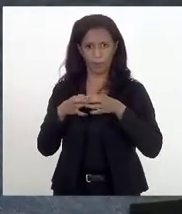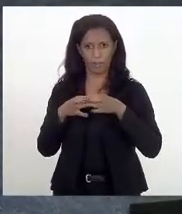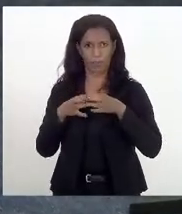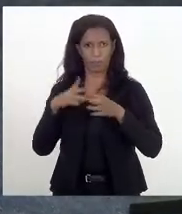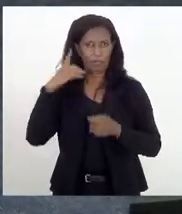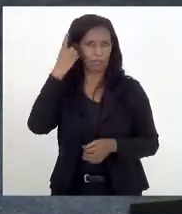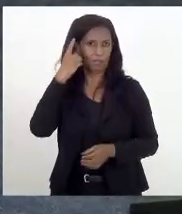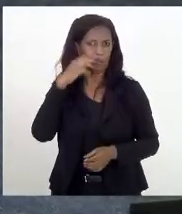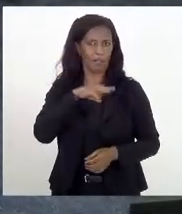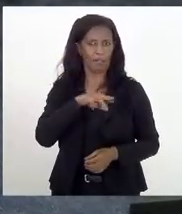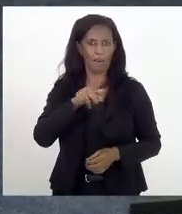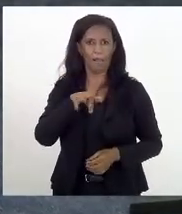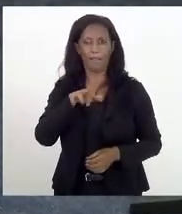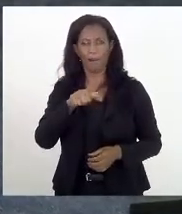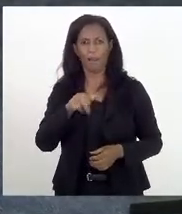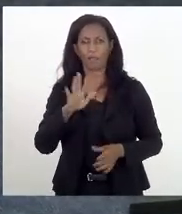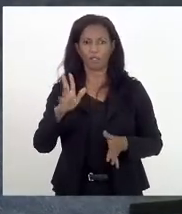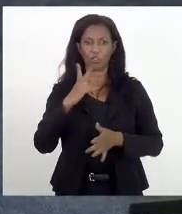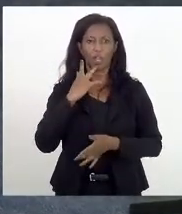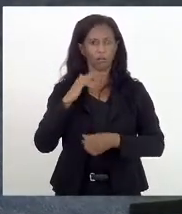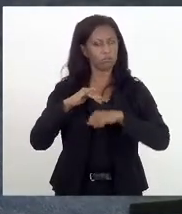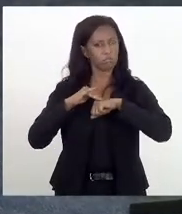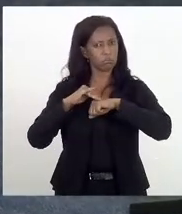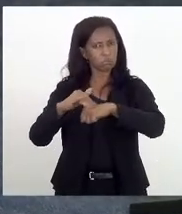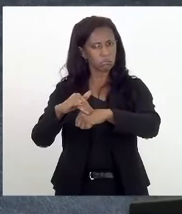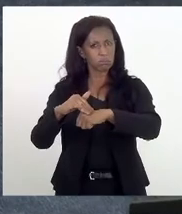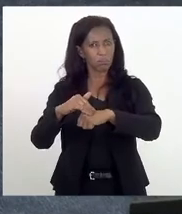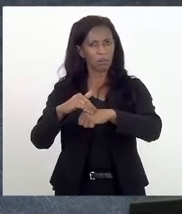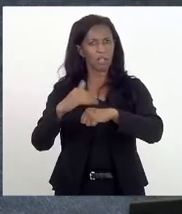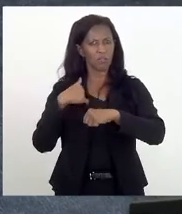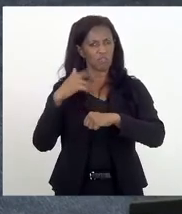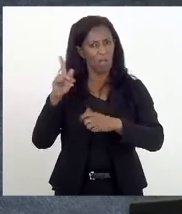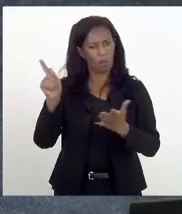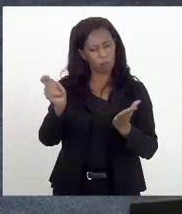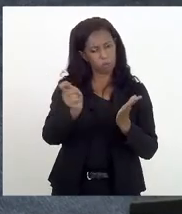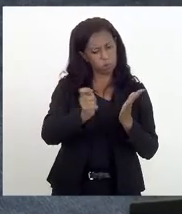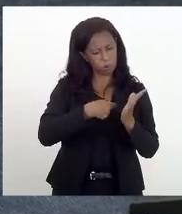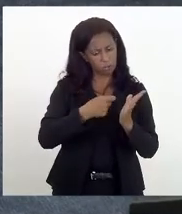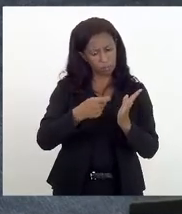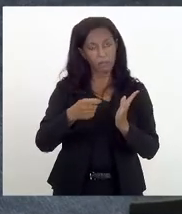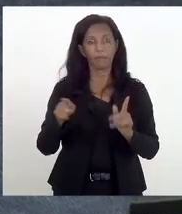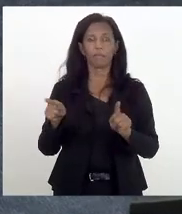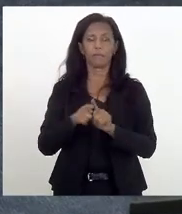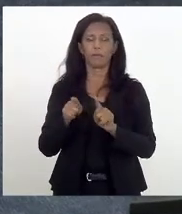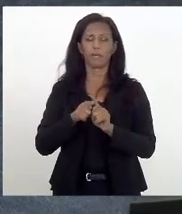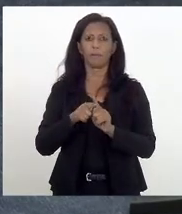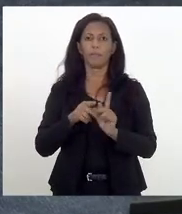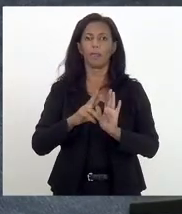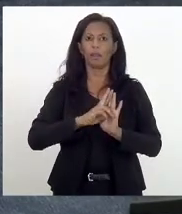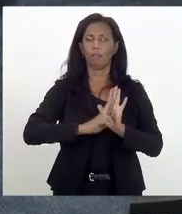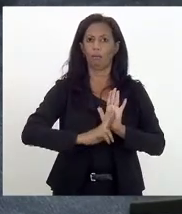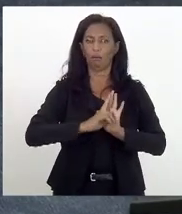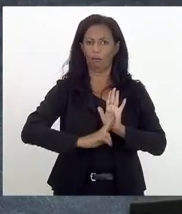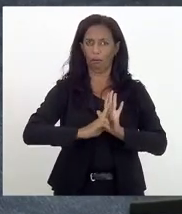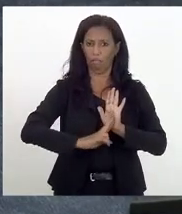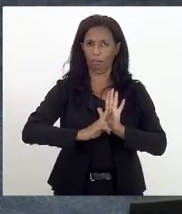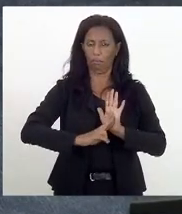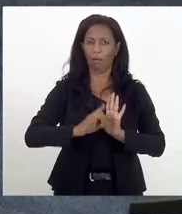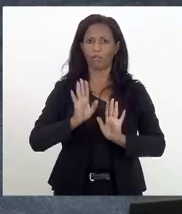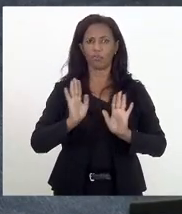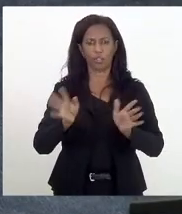deputada Martha Rocha falou sobre isso agora acabei de assinar também um requerimento da deputada